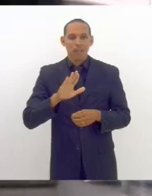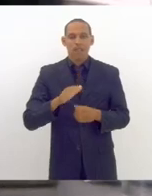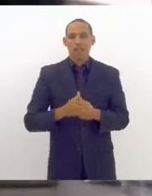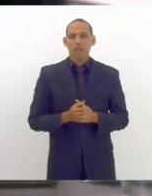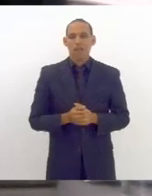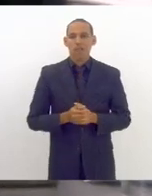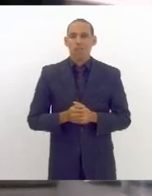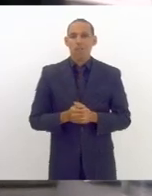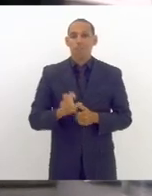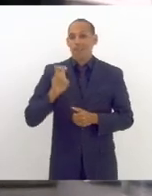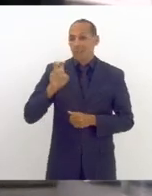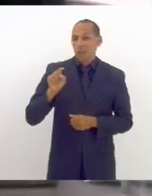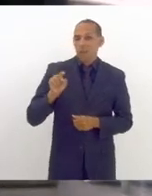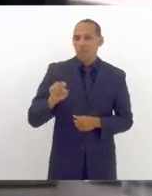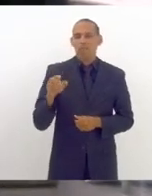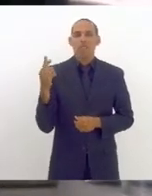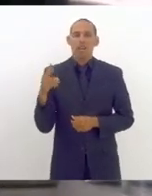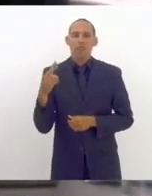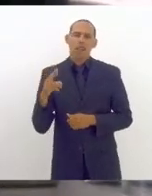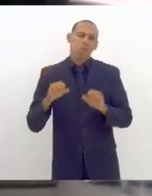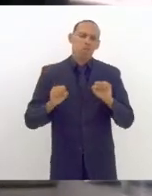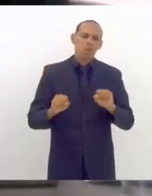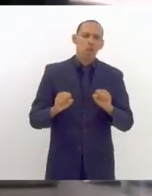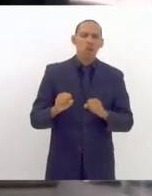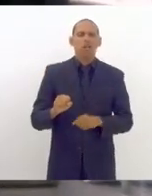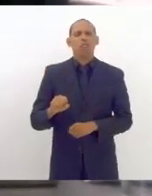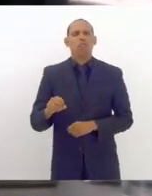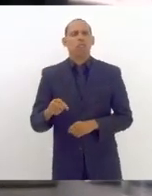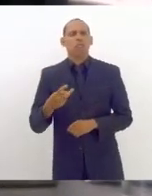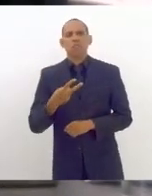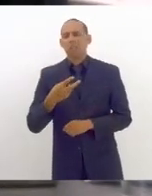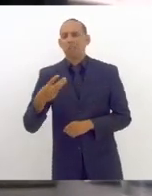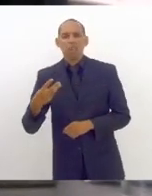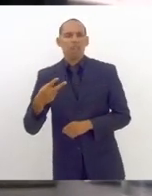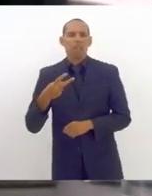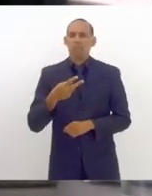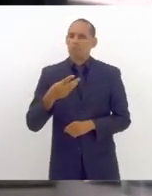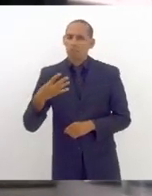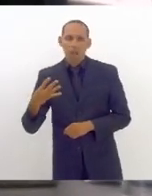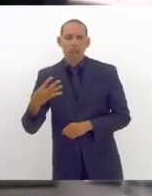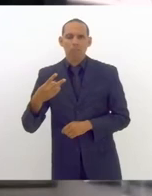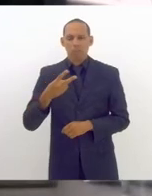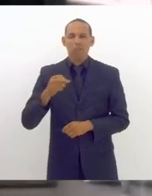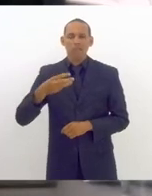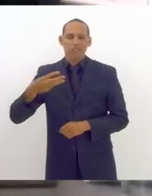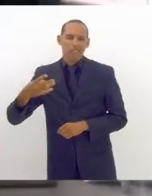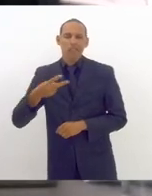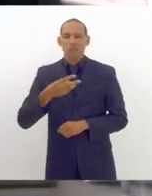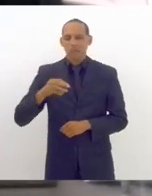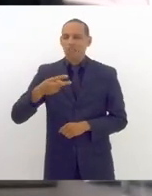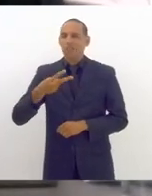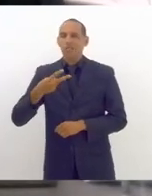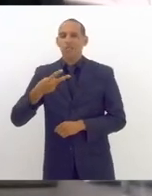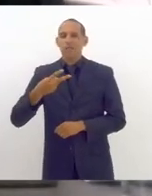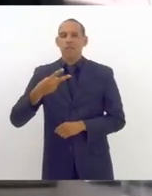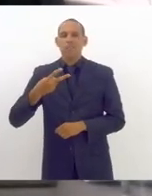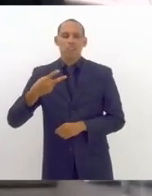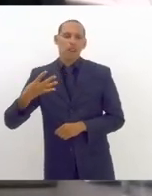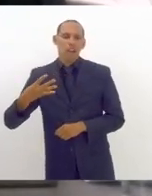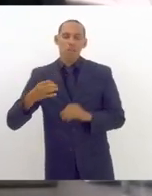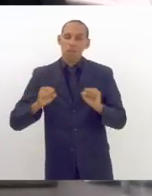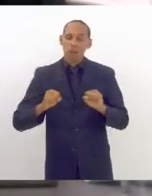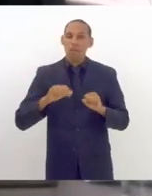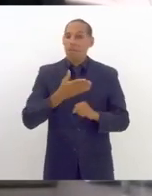de r$ 5000 que poderá vir 23 ou poderá vir 24 Tomara que não vem agora vocês vão perder uma